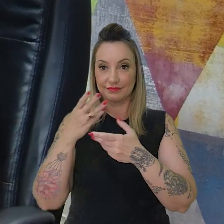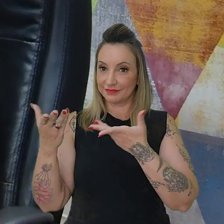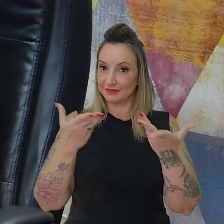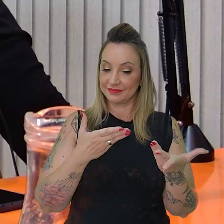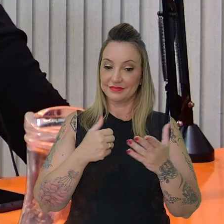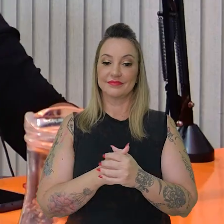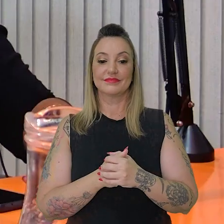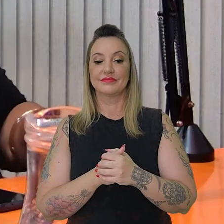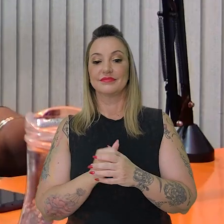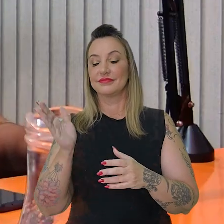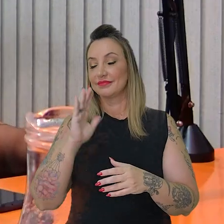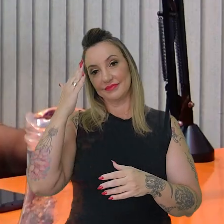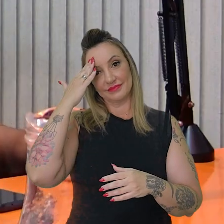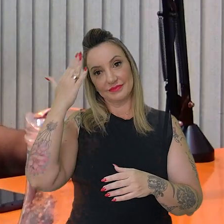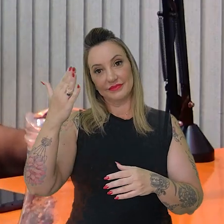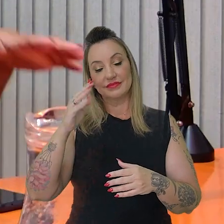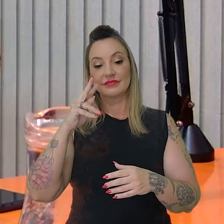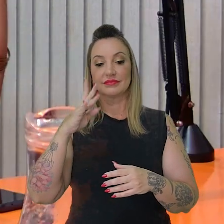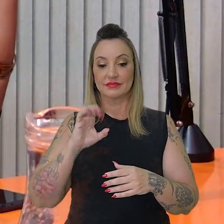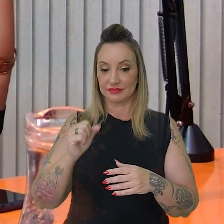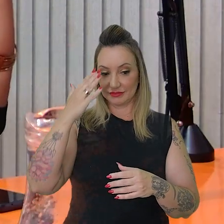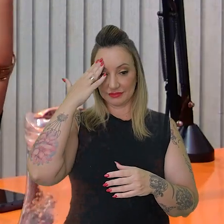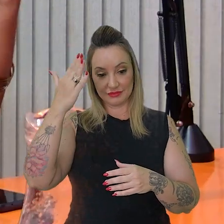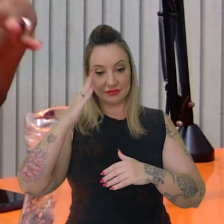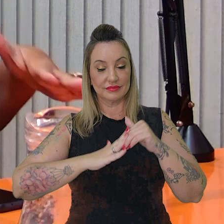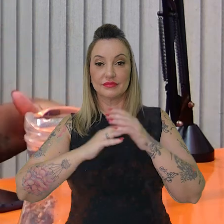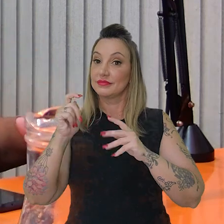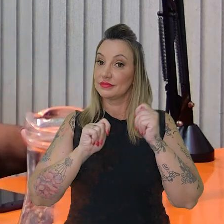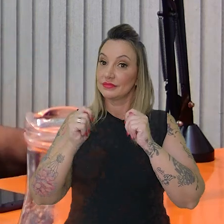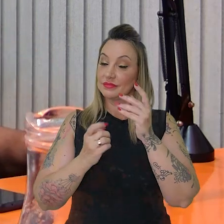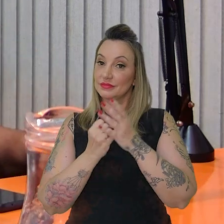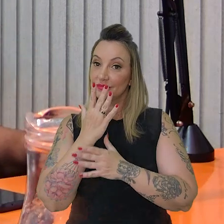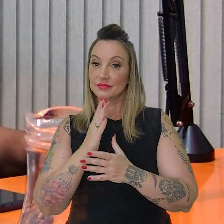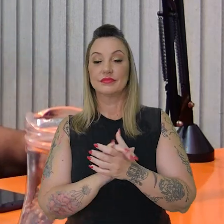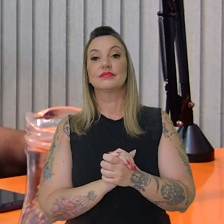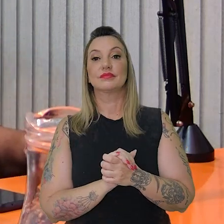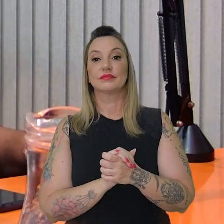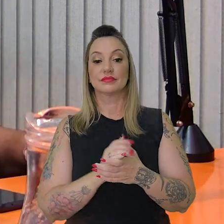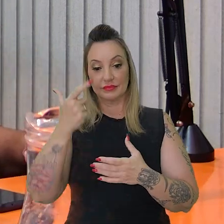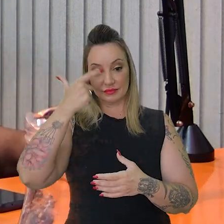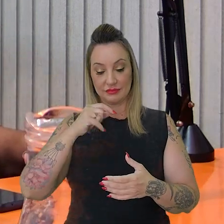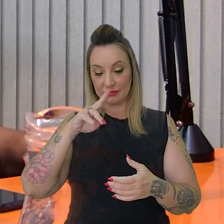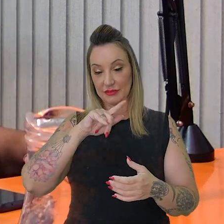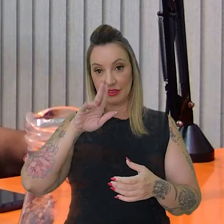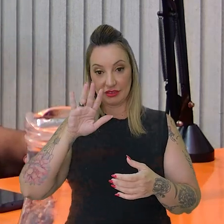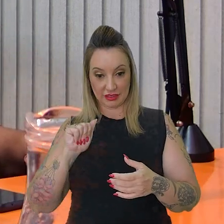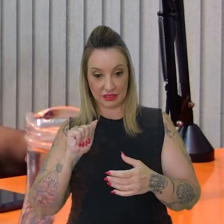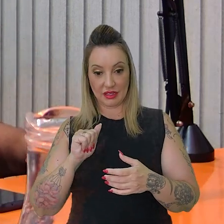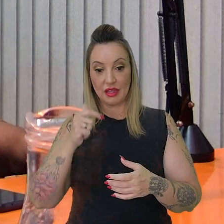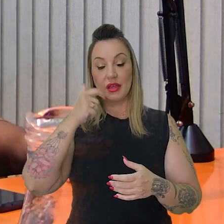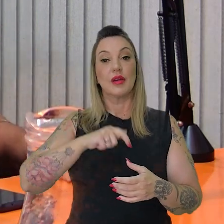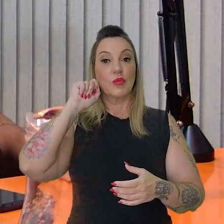Angel muito obrigada thí muito obrigada profissões da economia criativa eu sou Angélica salviato sou uma